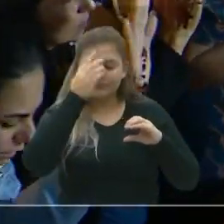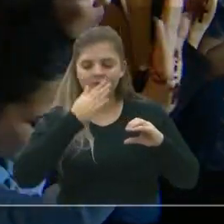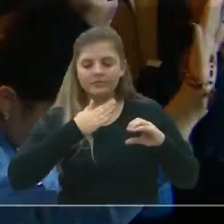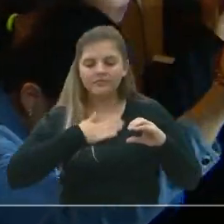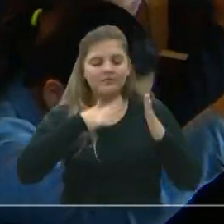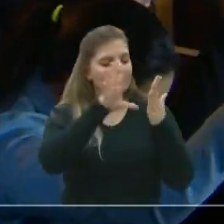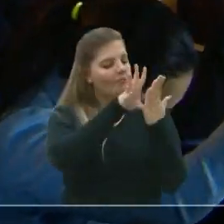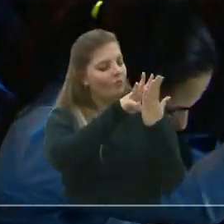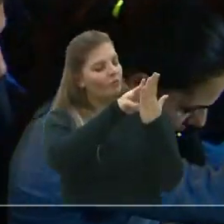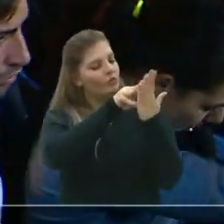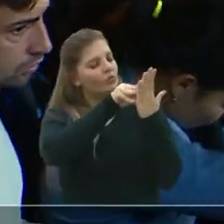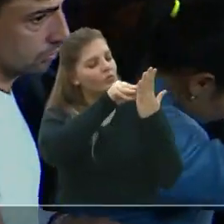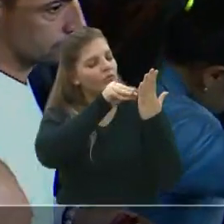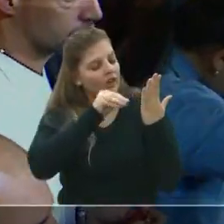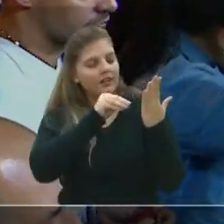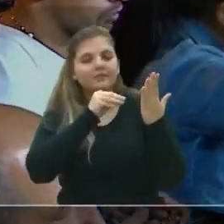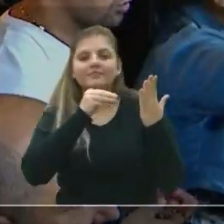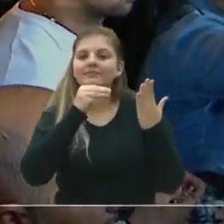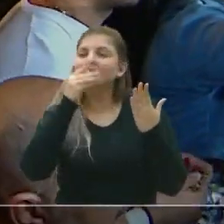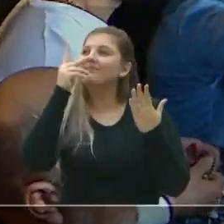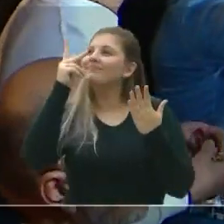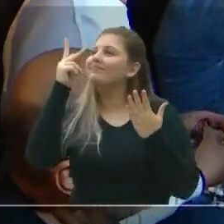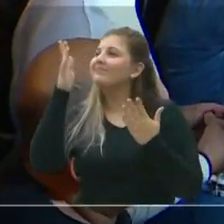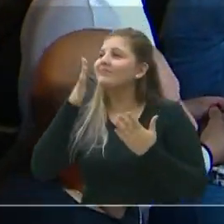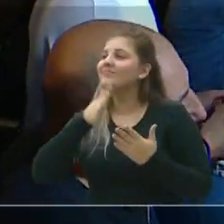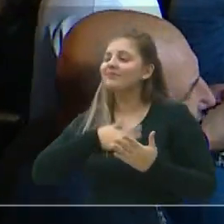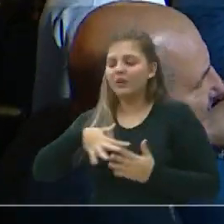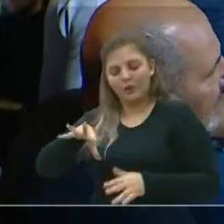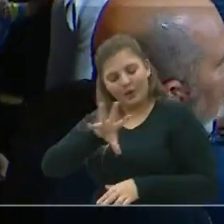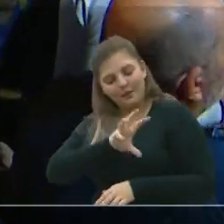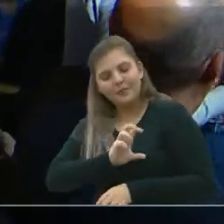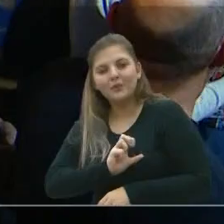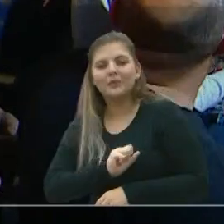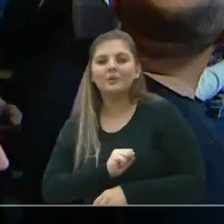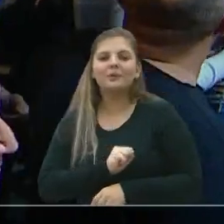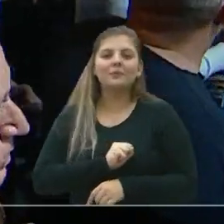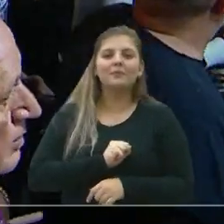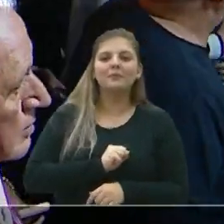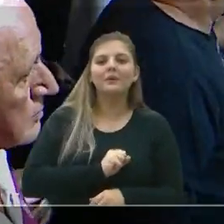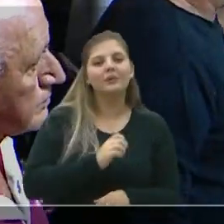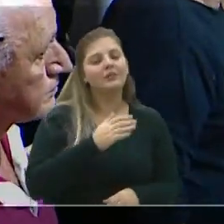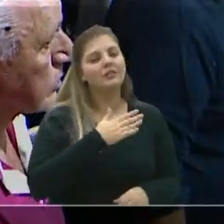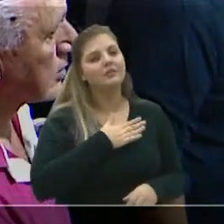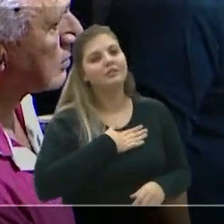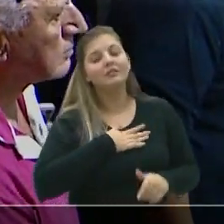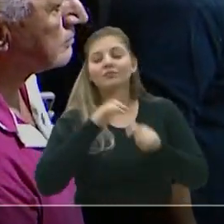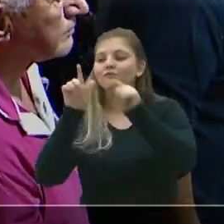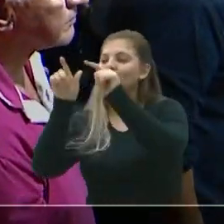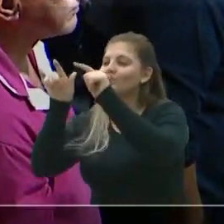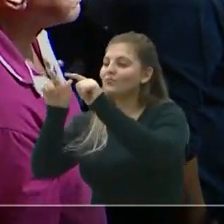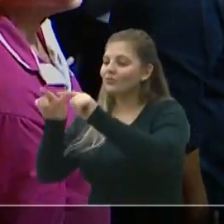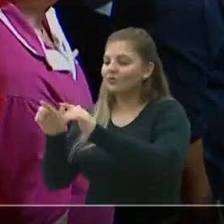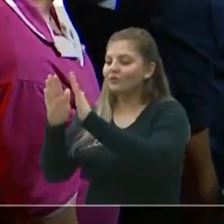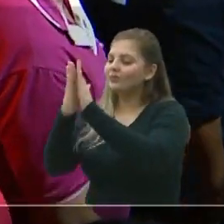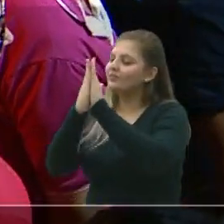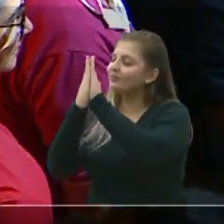minha inspiração, tu és o meu amor. Meu lugar lugar